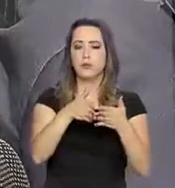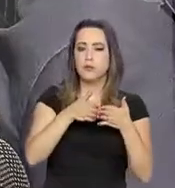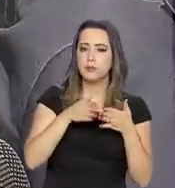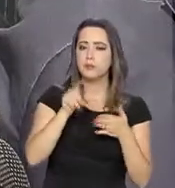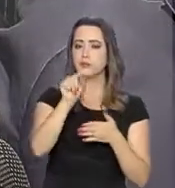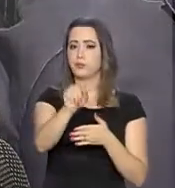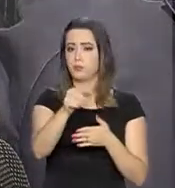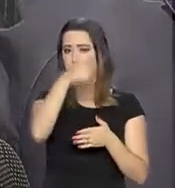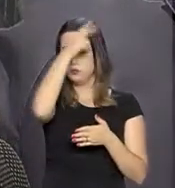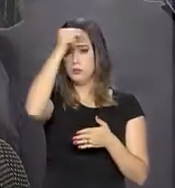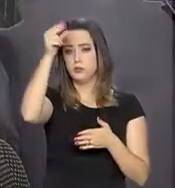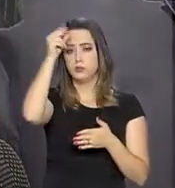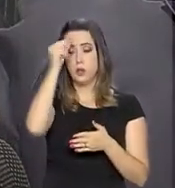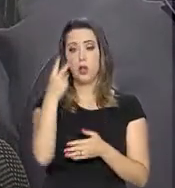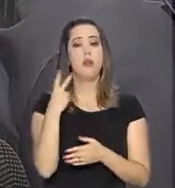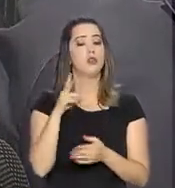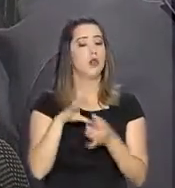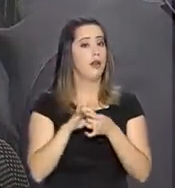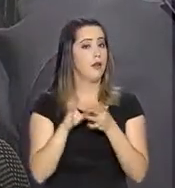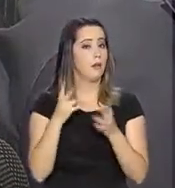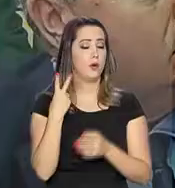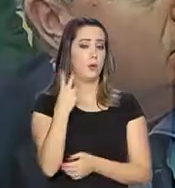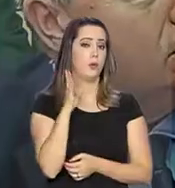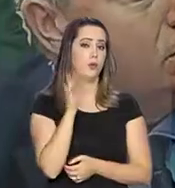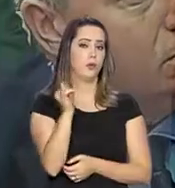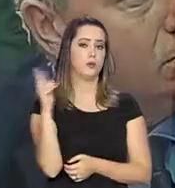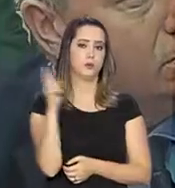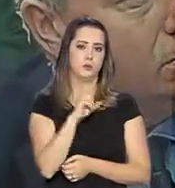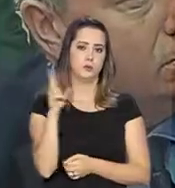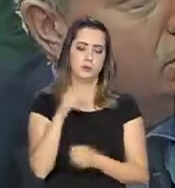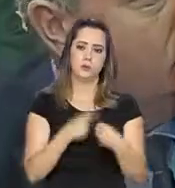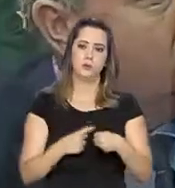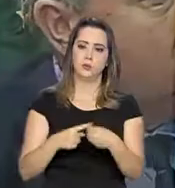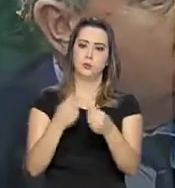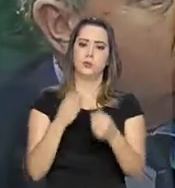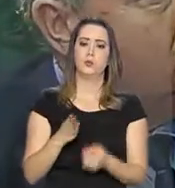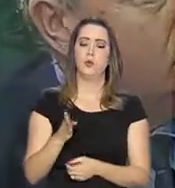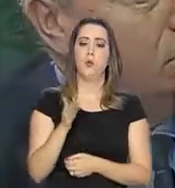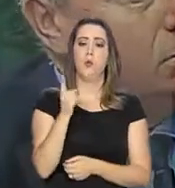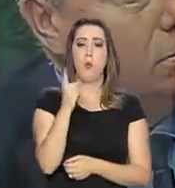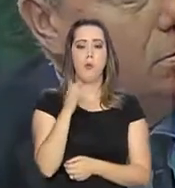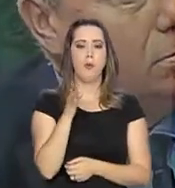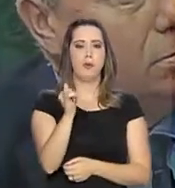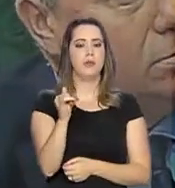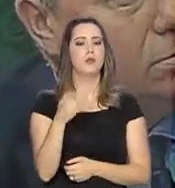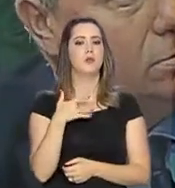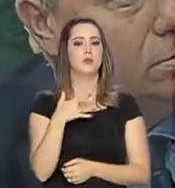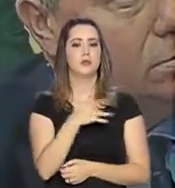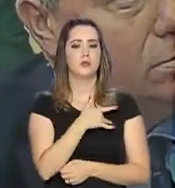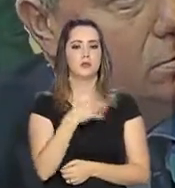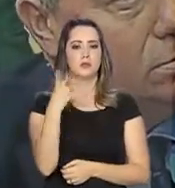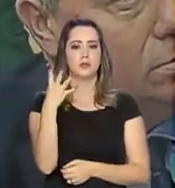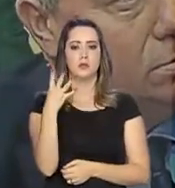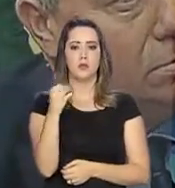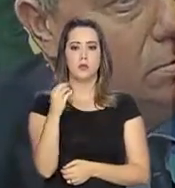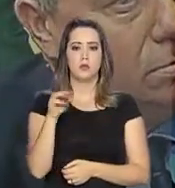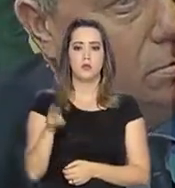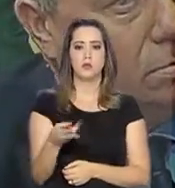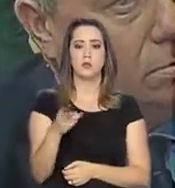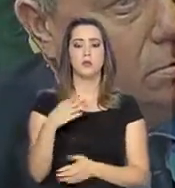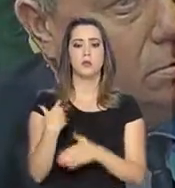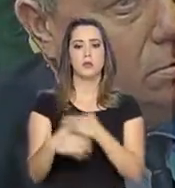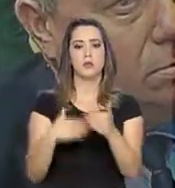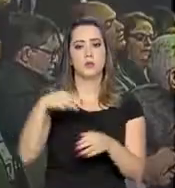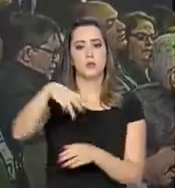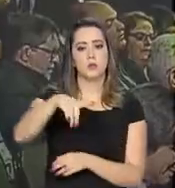a liberação de 2 bilhões de reais para os municípios, sendo 1 bilhão para a saúde, 400 milhões para o